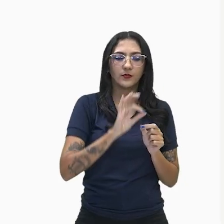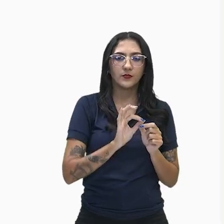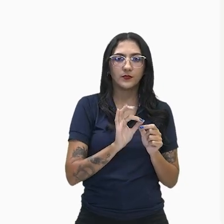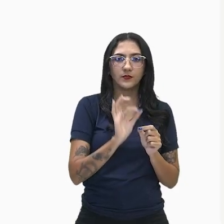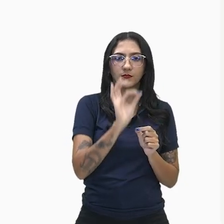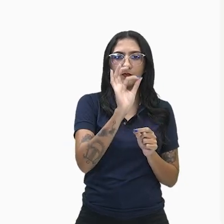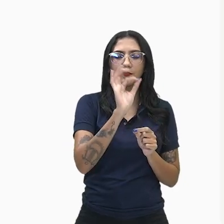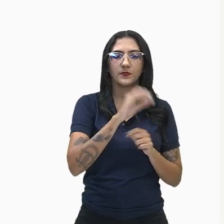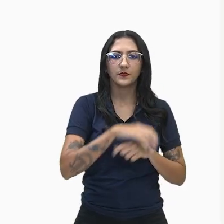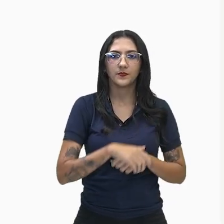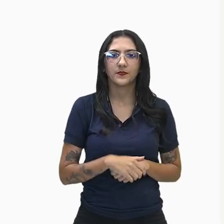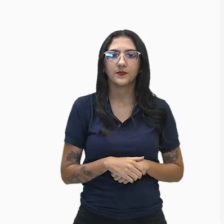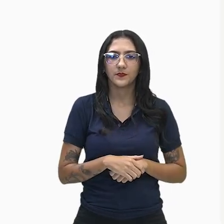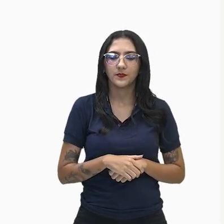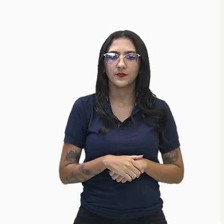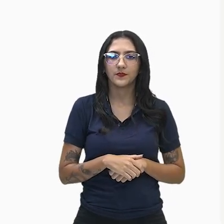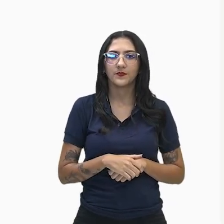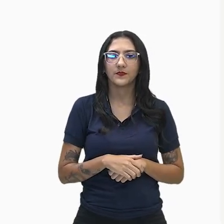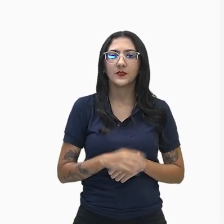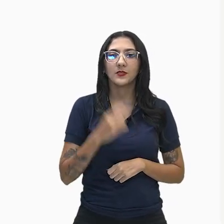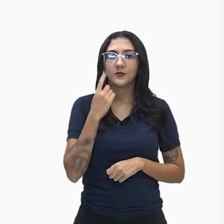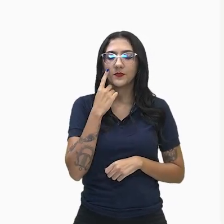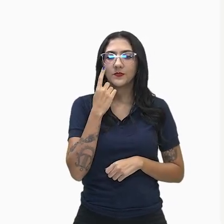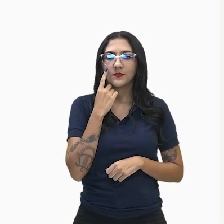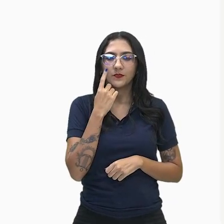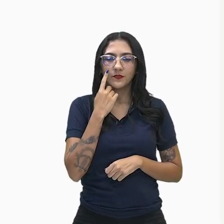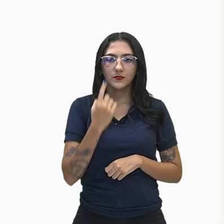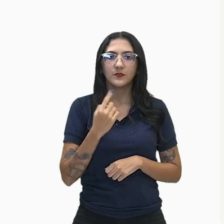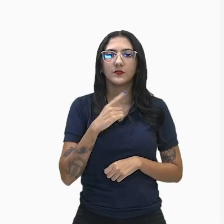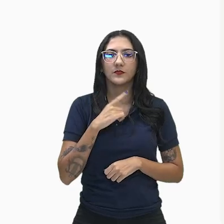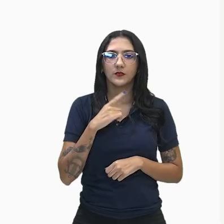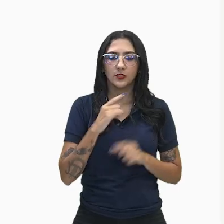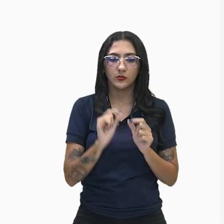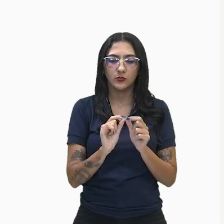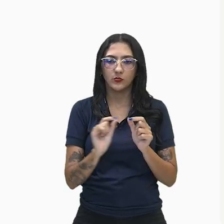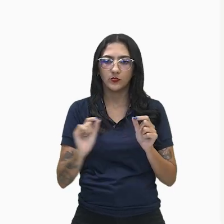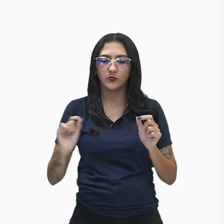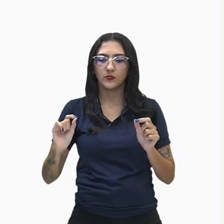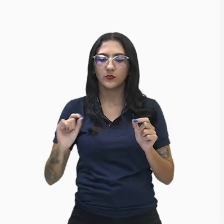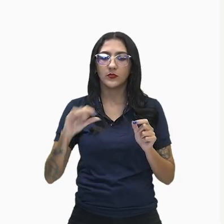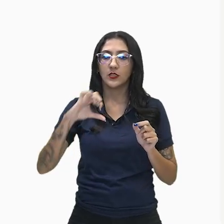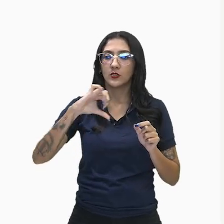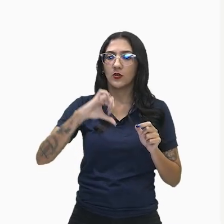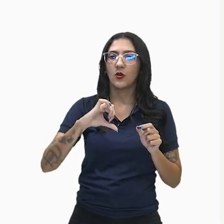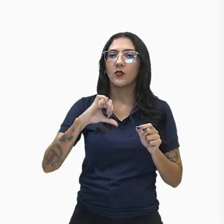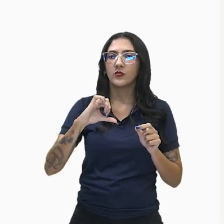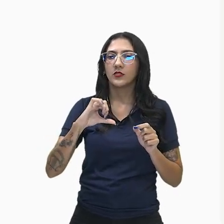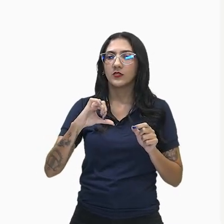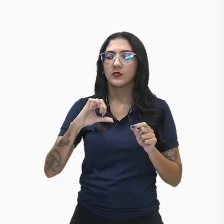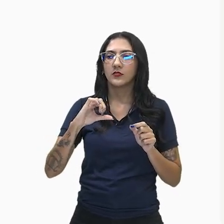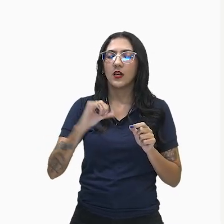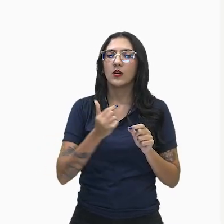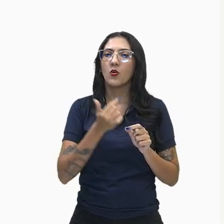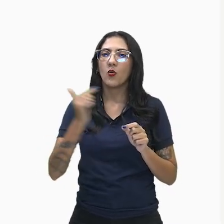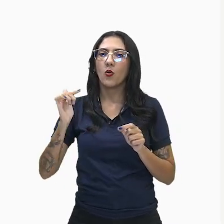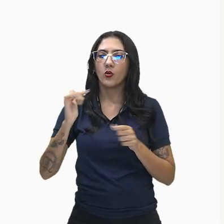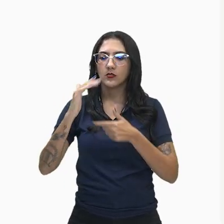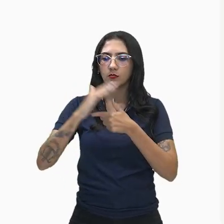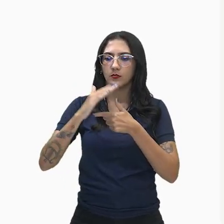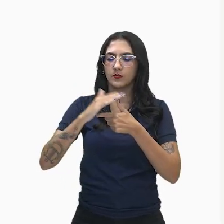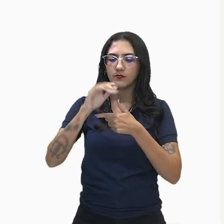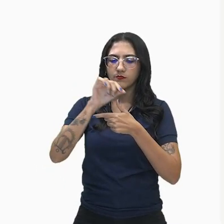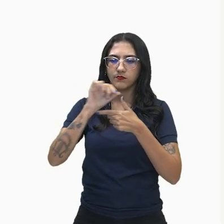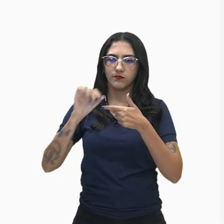até a parte quebrada, a ponta da parte quebrada é 9 metros. E aqui é o valor desconhecido, é o x,